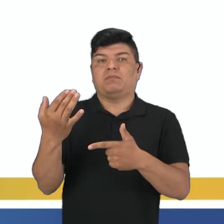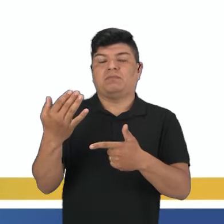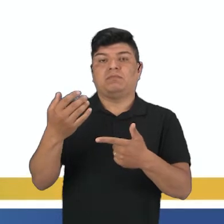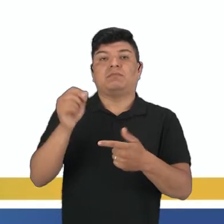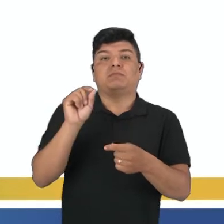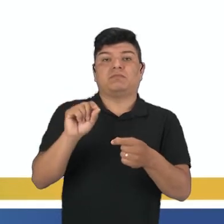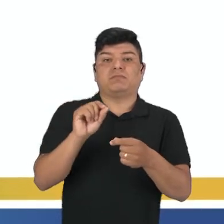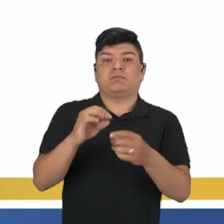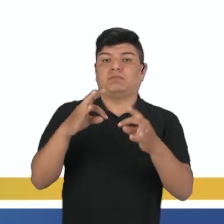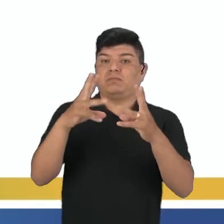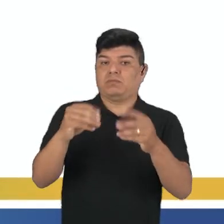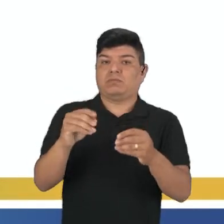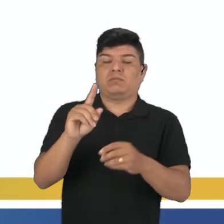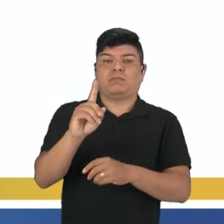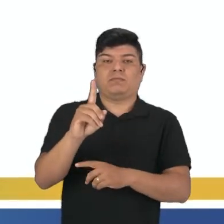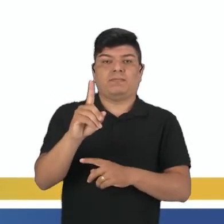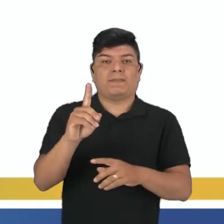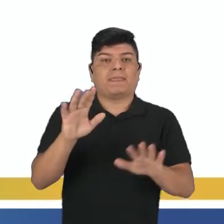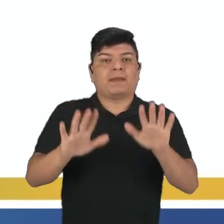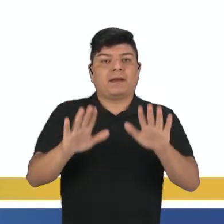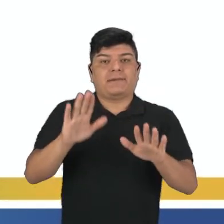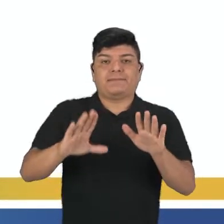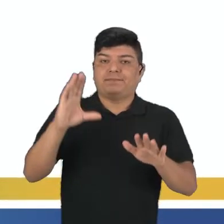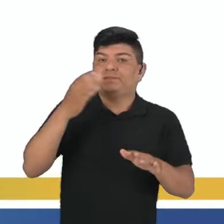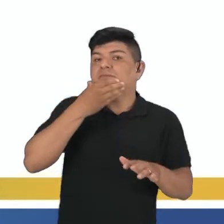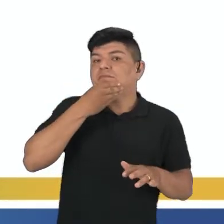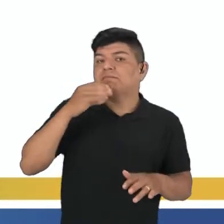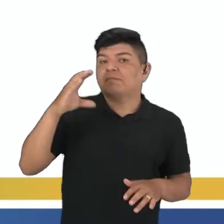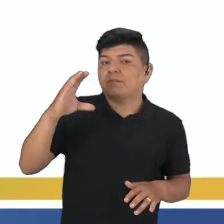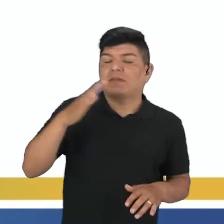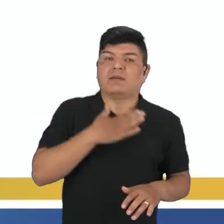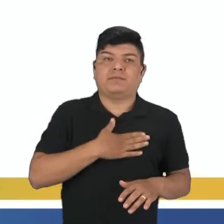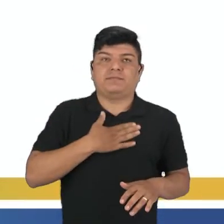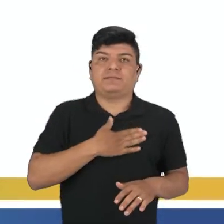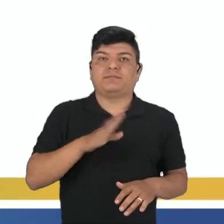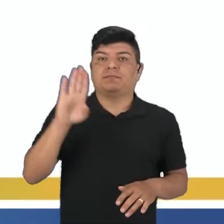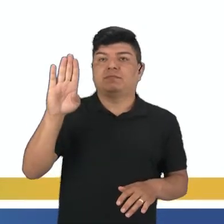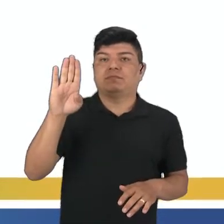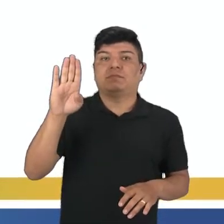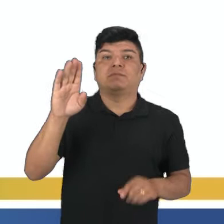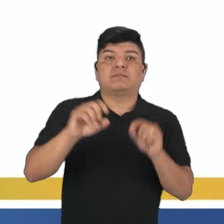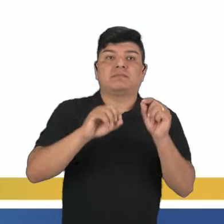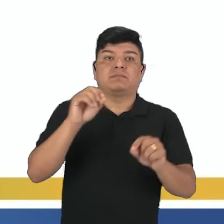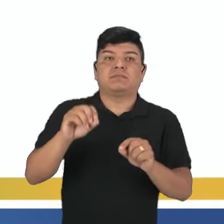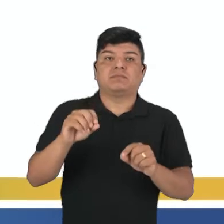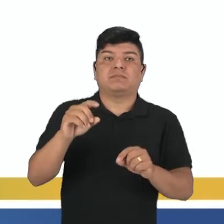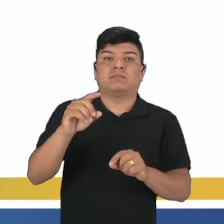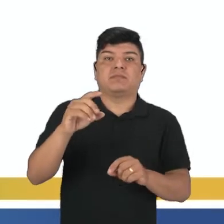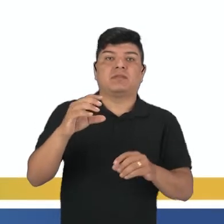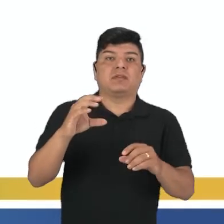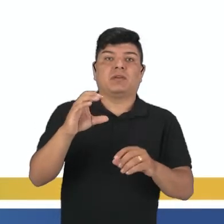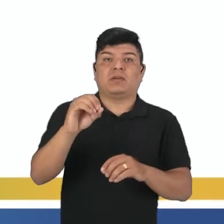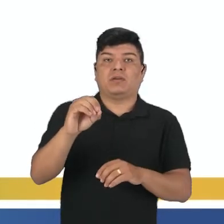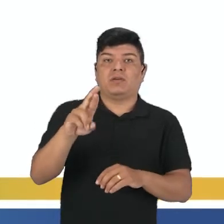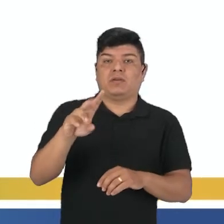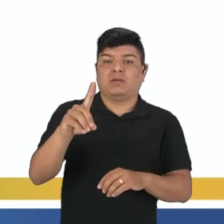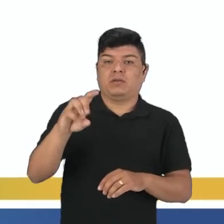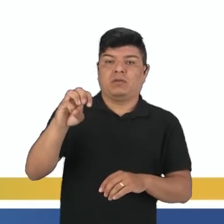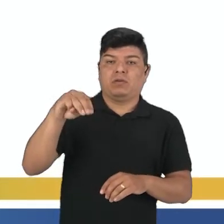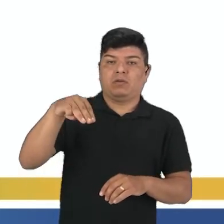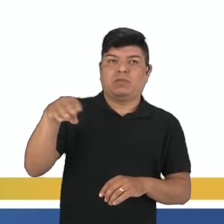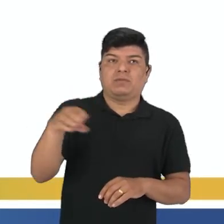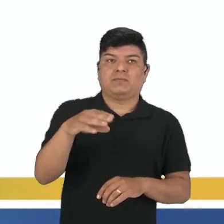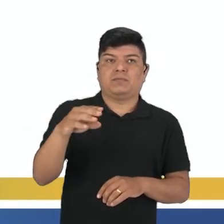Ele necessariamente vai ser inteiro, né? Os cientistas também gostam de chamar o B de ordem de grandeza. Quando a